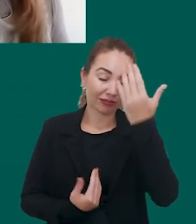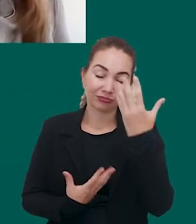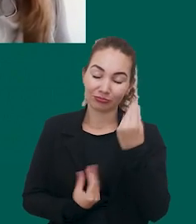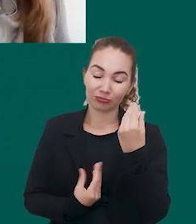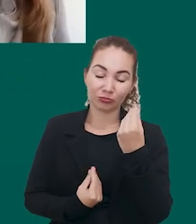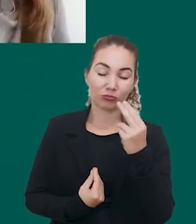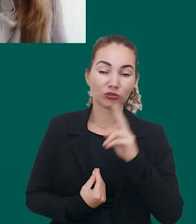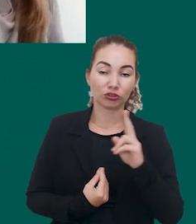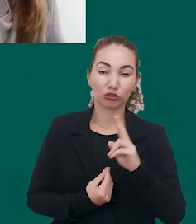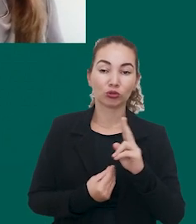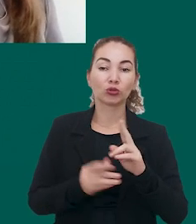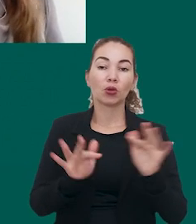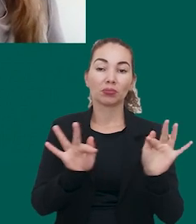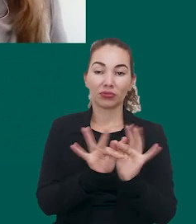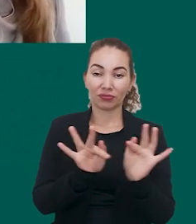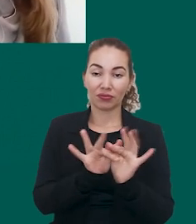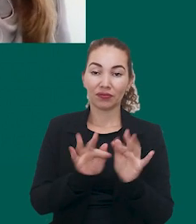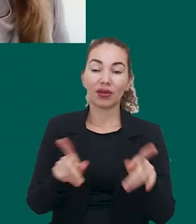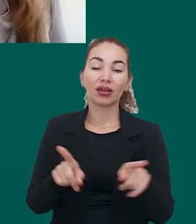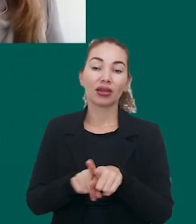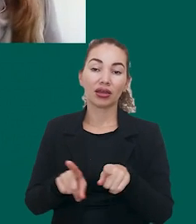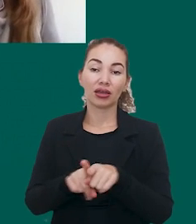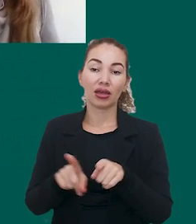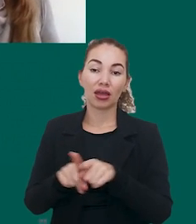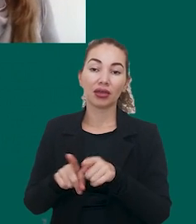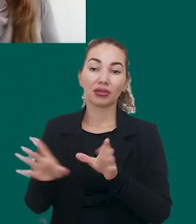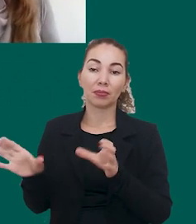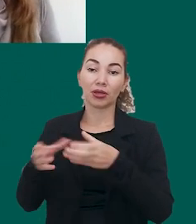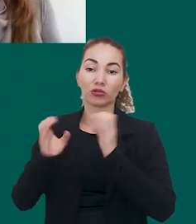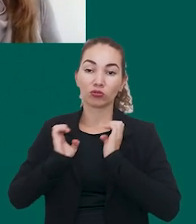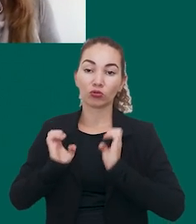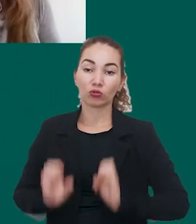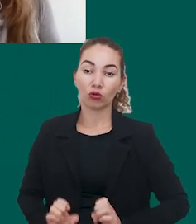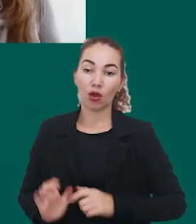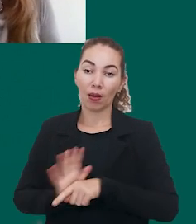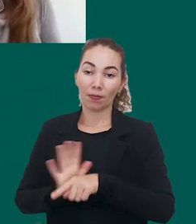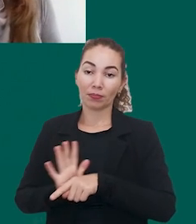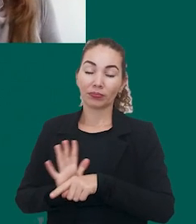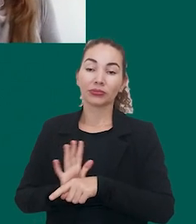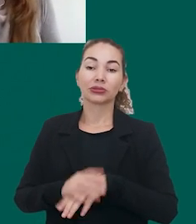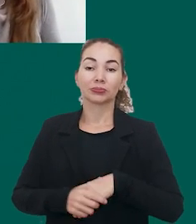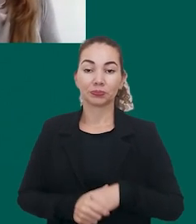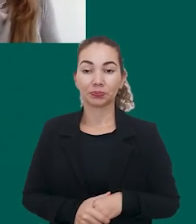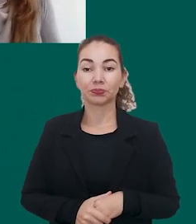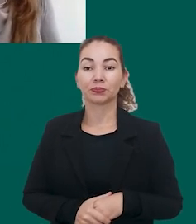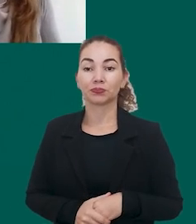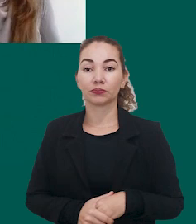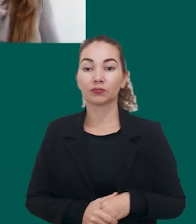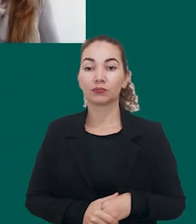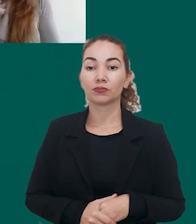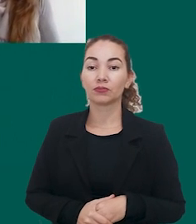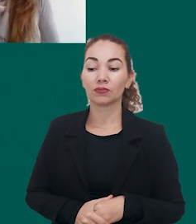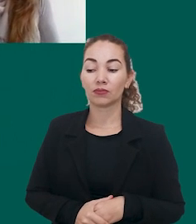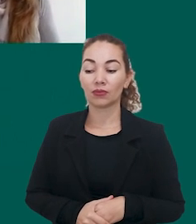bastante em nome, né, da Universidade Fevale e do Comitê de Ética, né, em Pesquisa da Universidade,